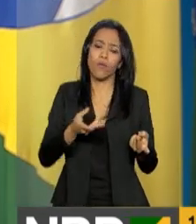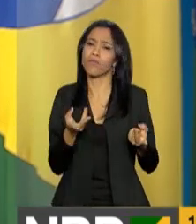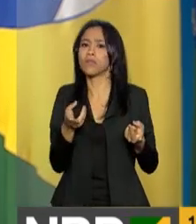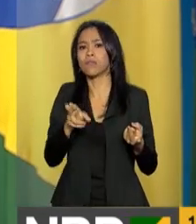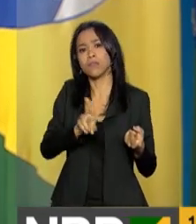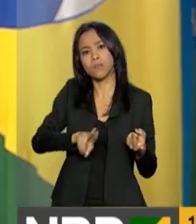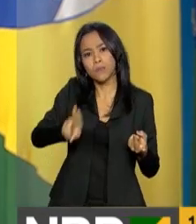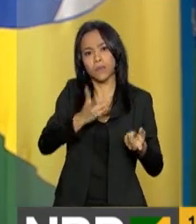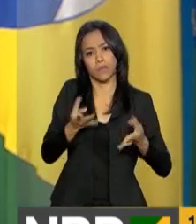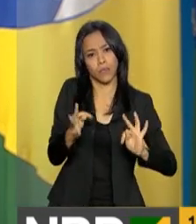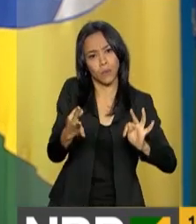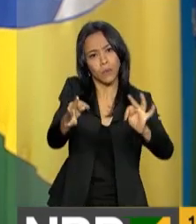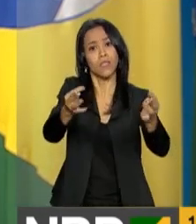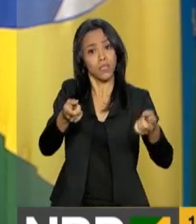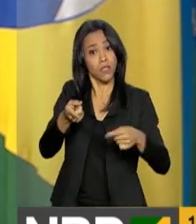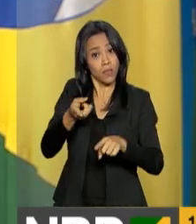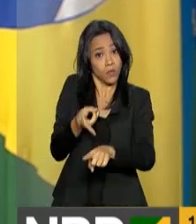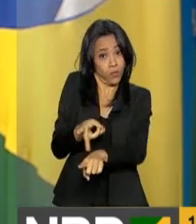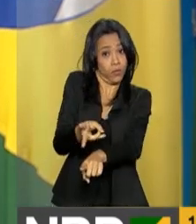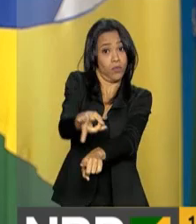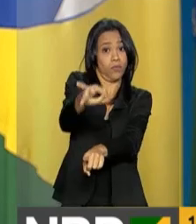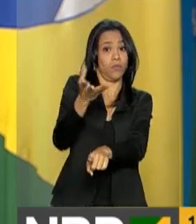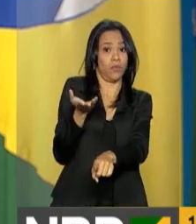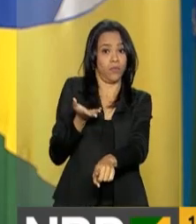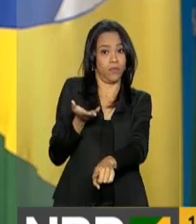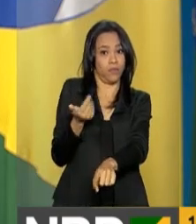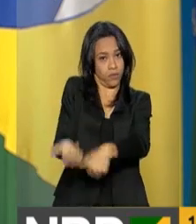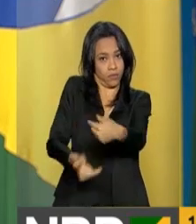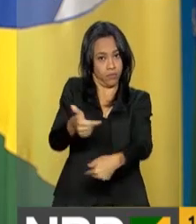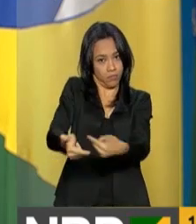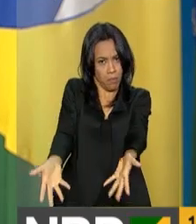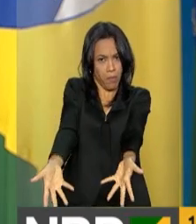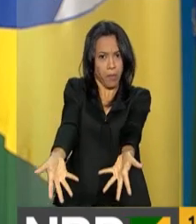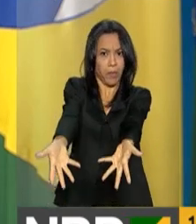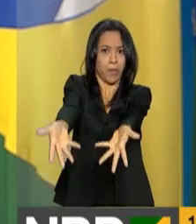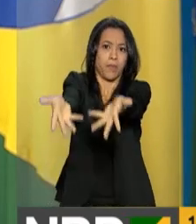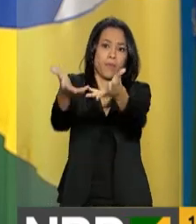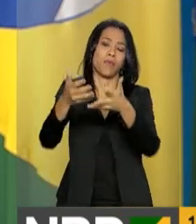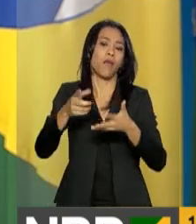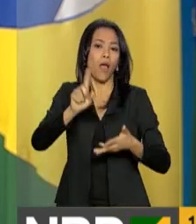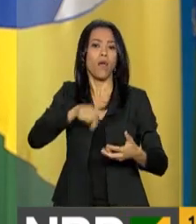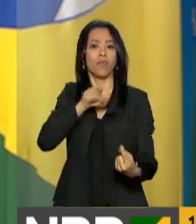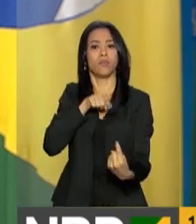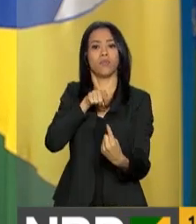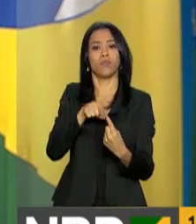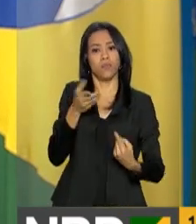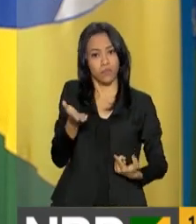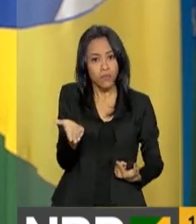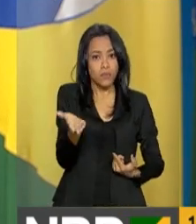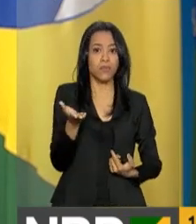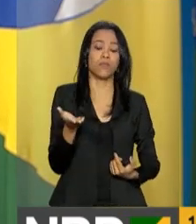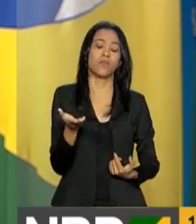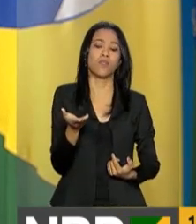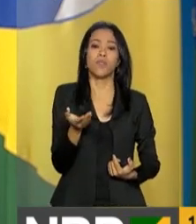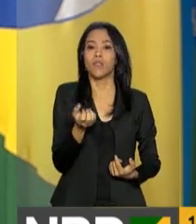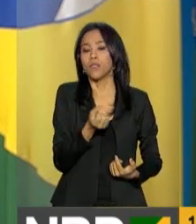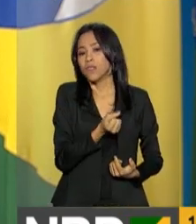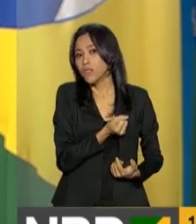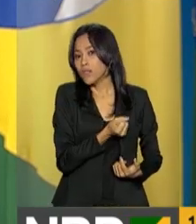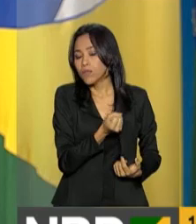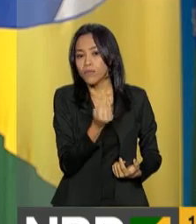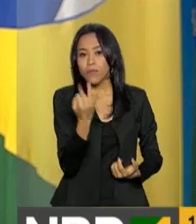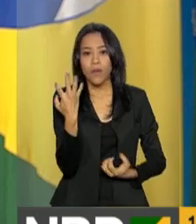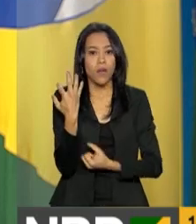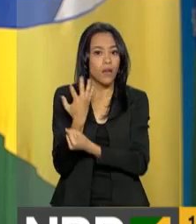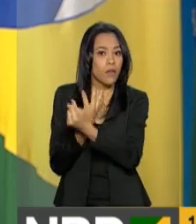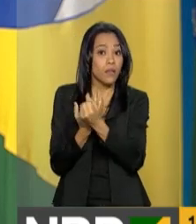aliás a sustentabilidade é o objetivo de muitas dessas novas